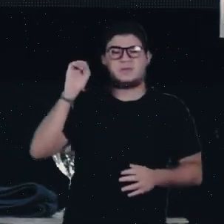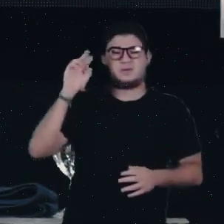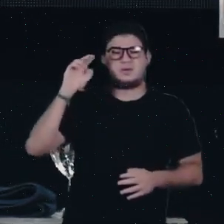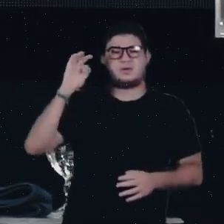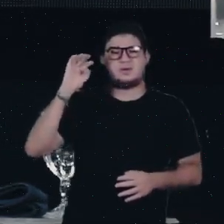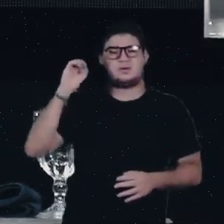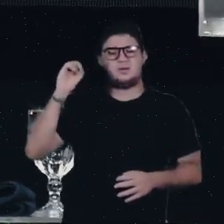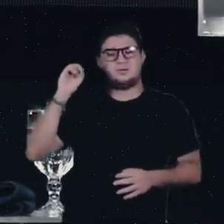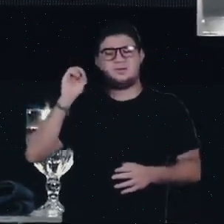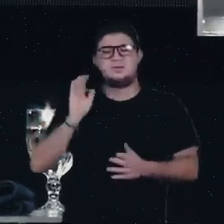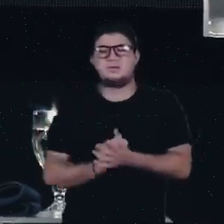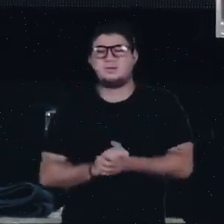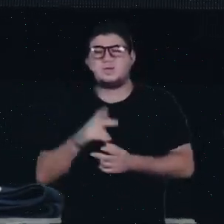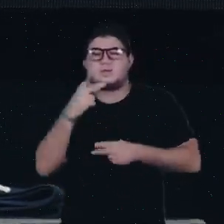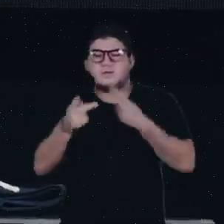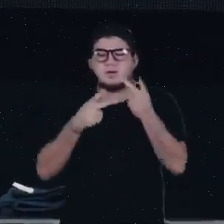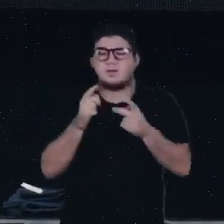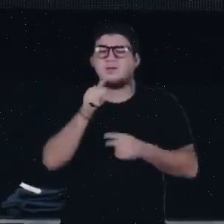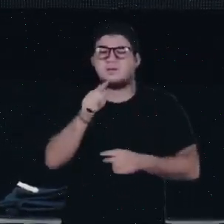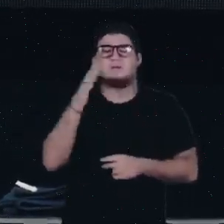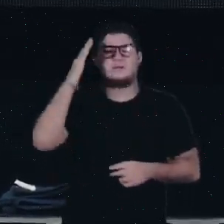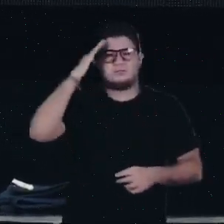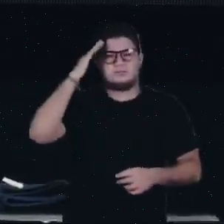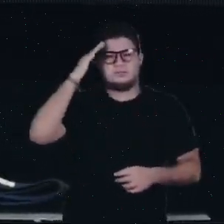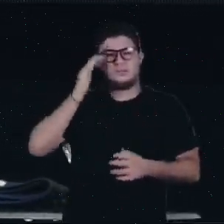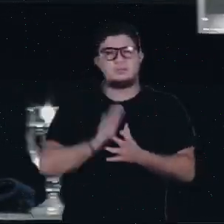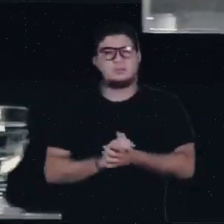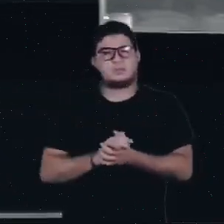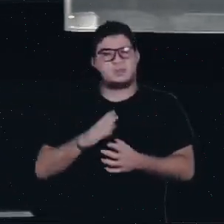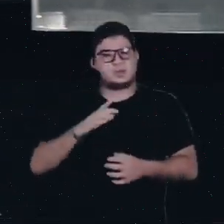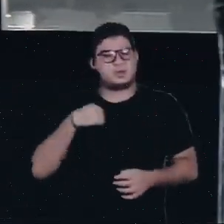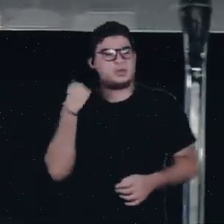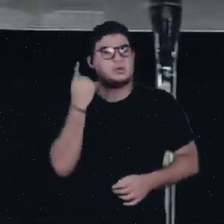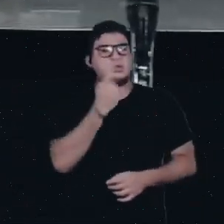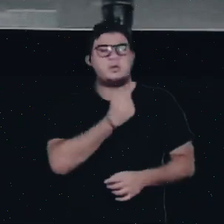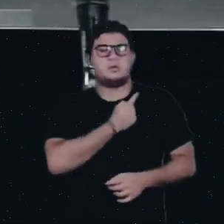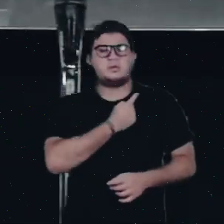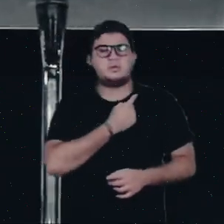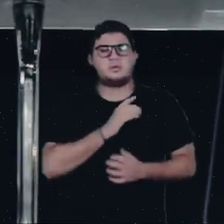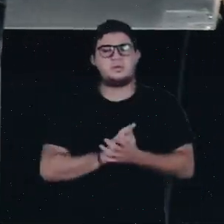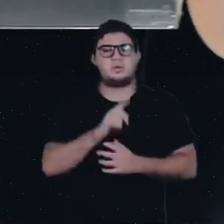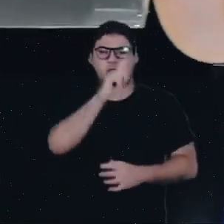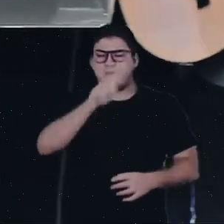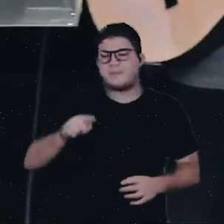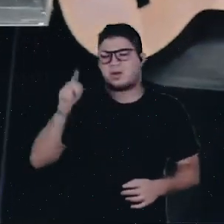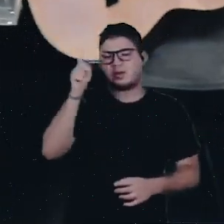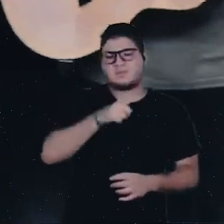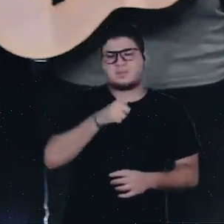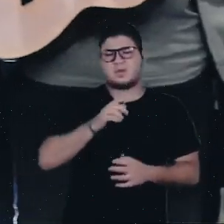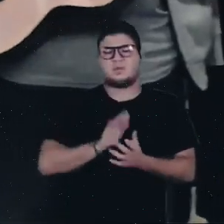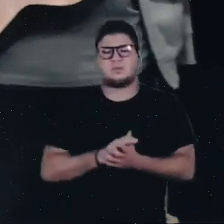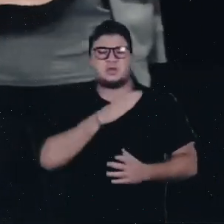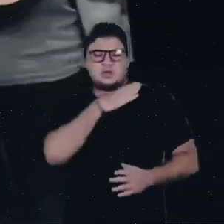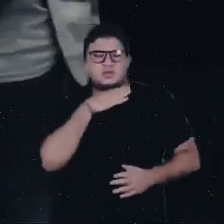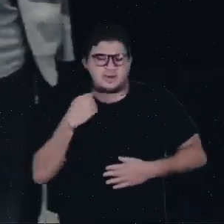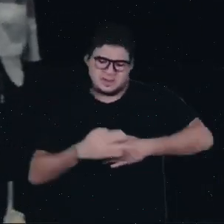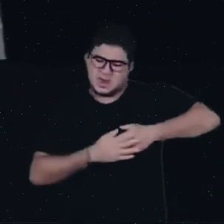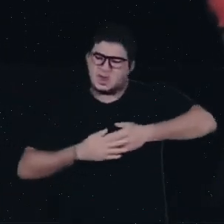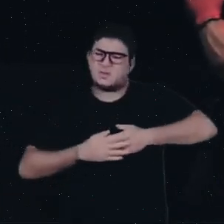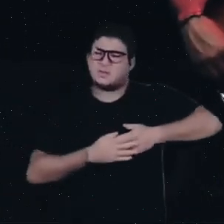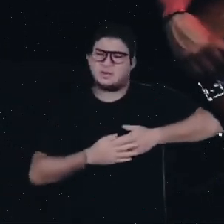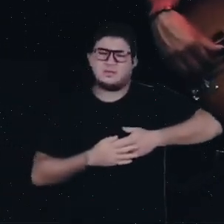Deixa eu só falar uma coisa para você entender qual é a posição da Igreja do Amor. Nós somos contra aborto. Somos contra